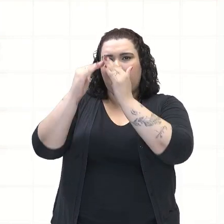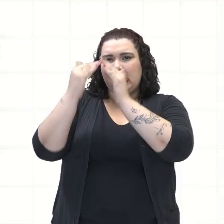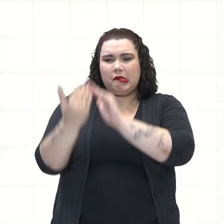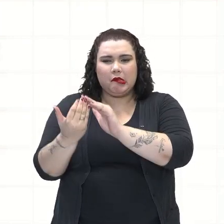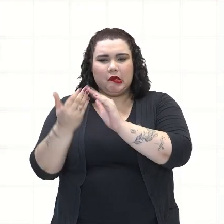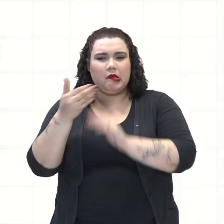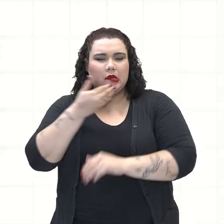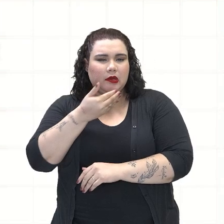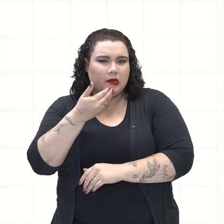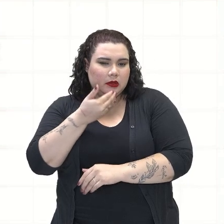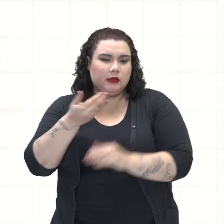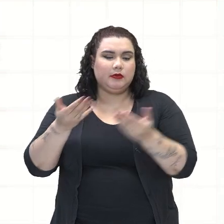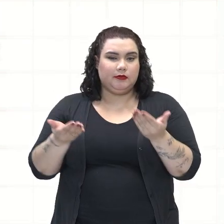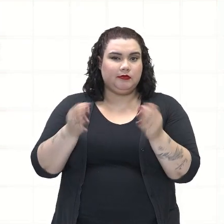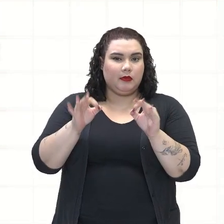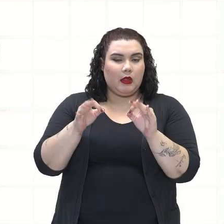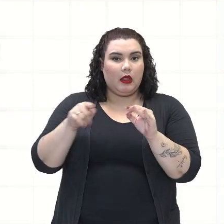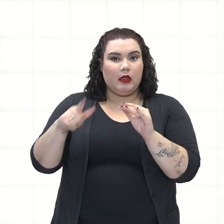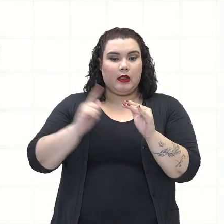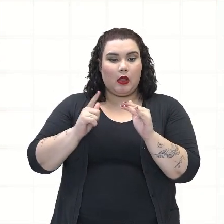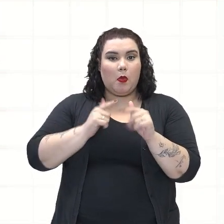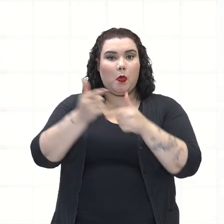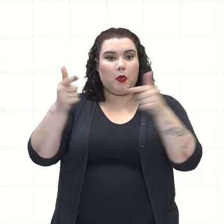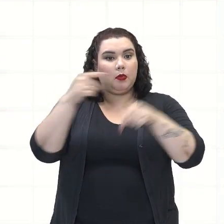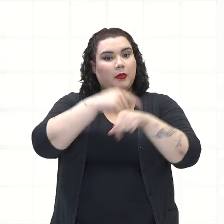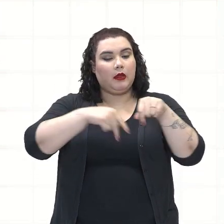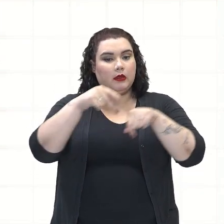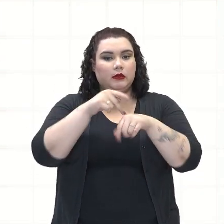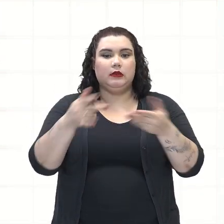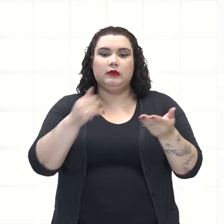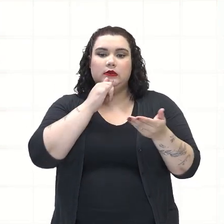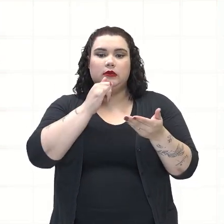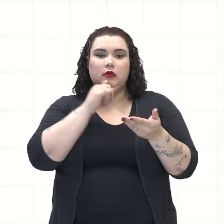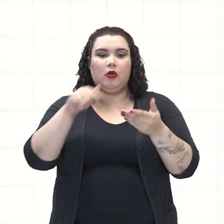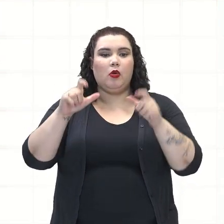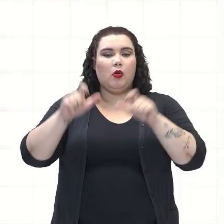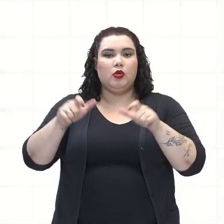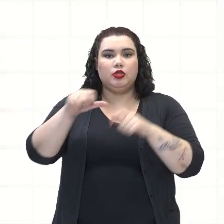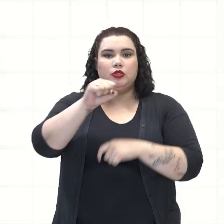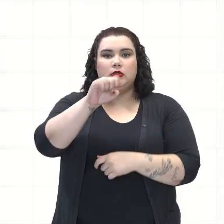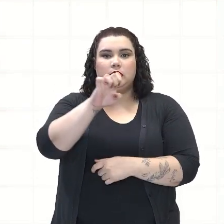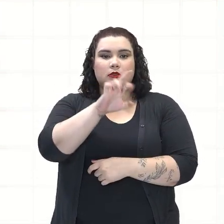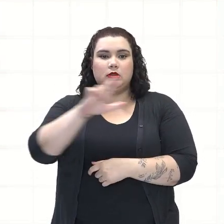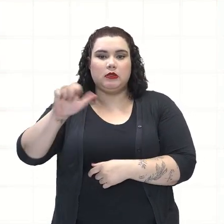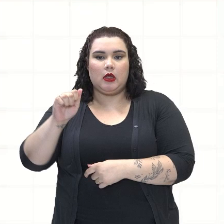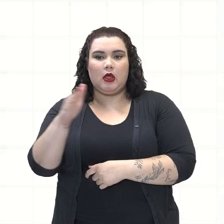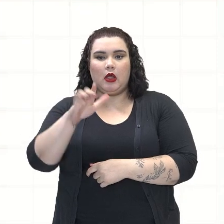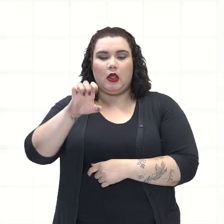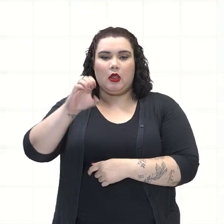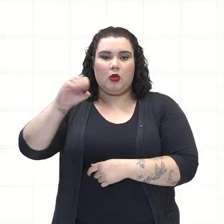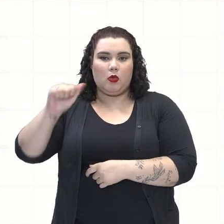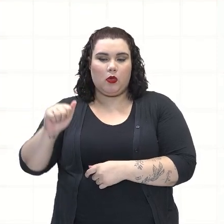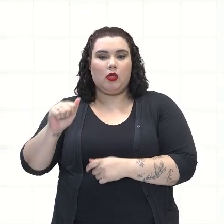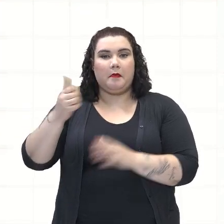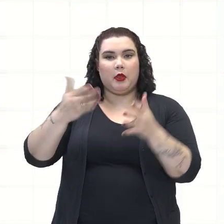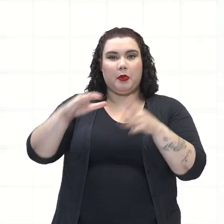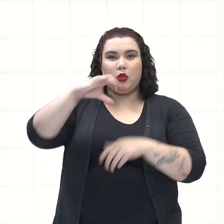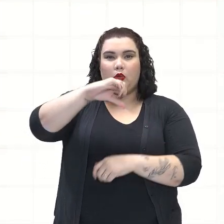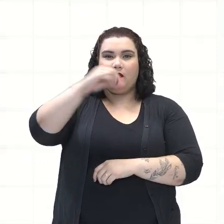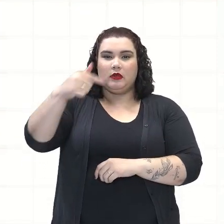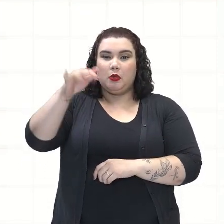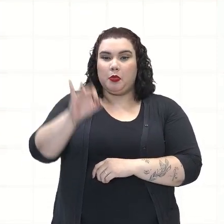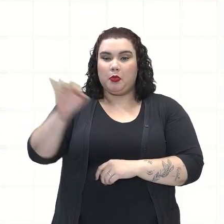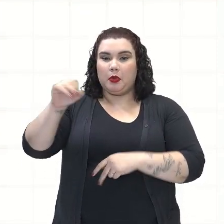Miseráveis. E isso é uma realidade que acontece também em outros países, como, por exemplo, em Serra Leoa, onde 97%